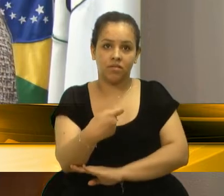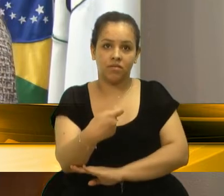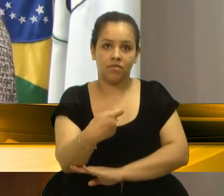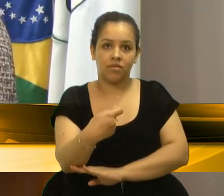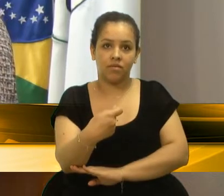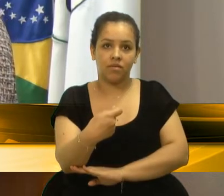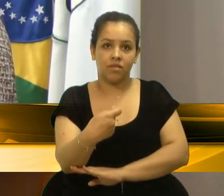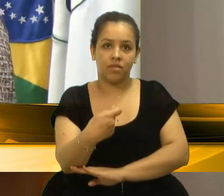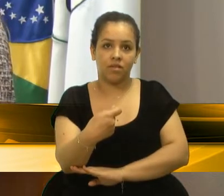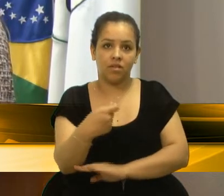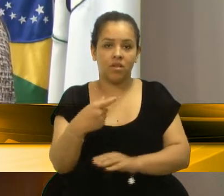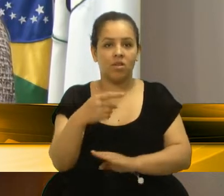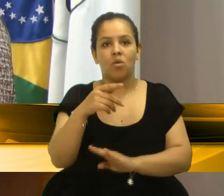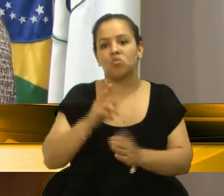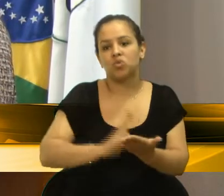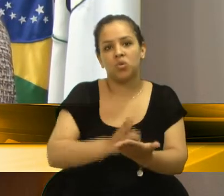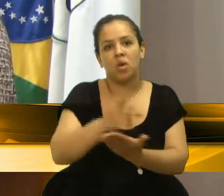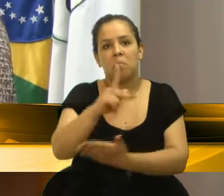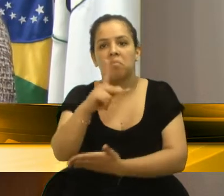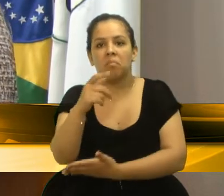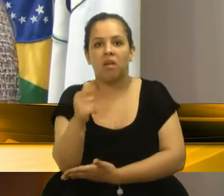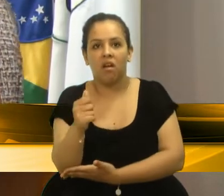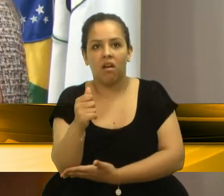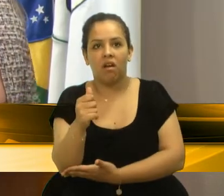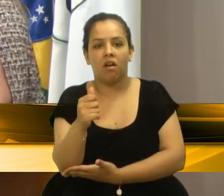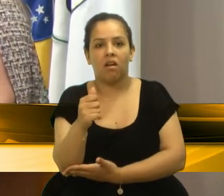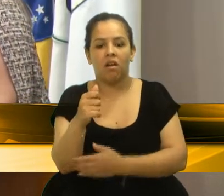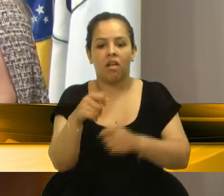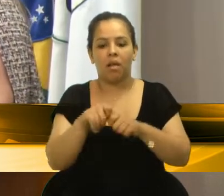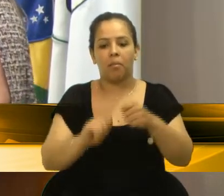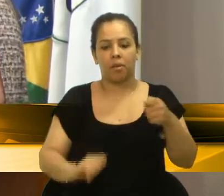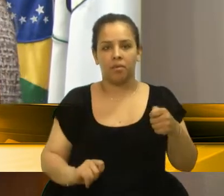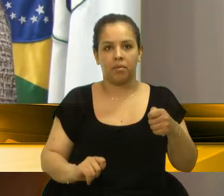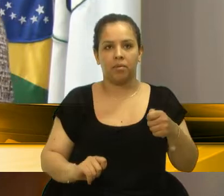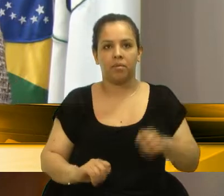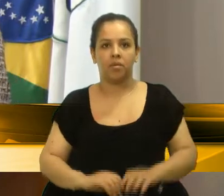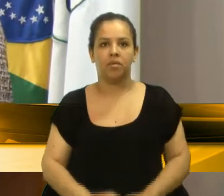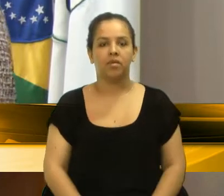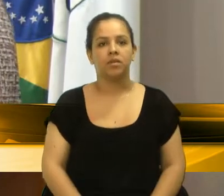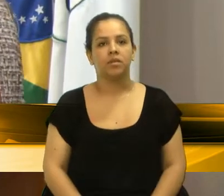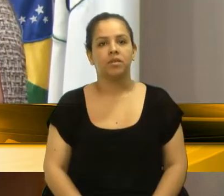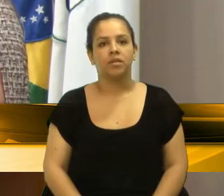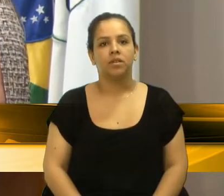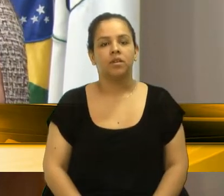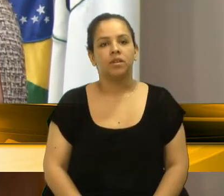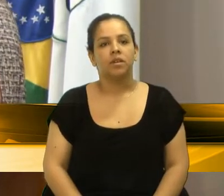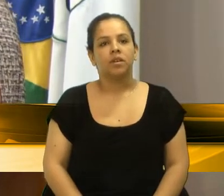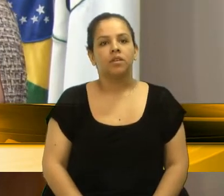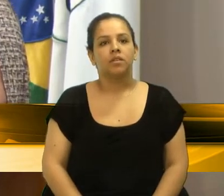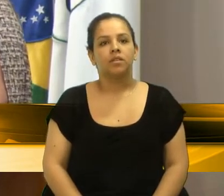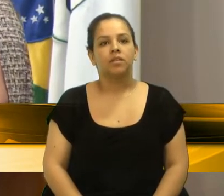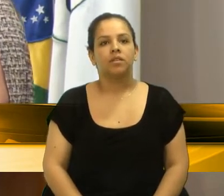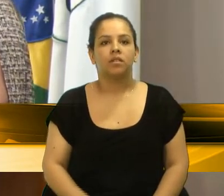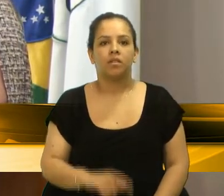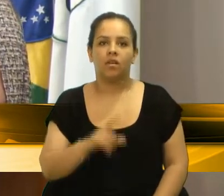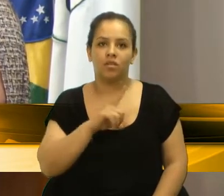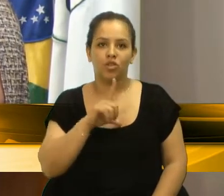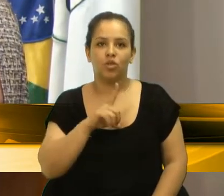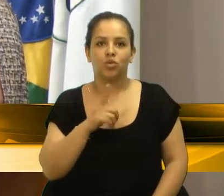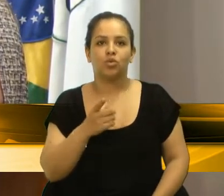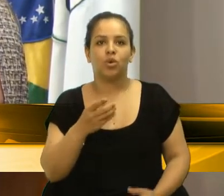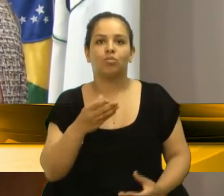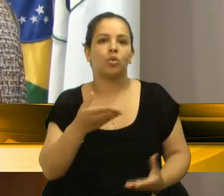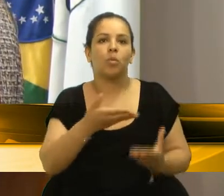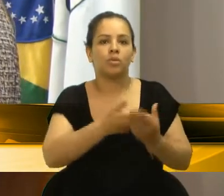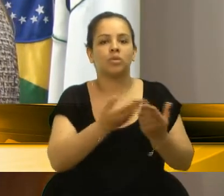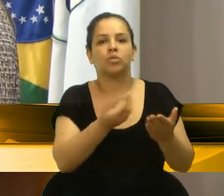do PA, caindo em suas cabeças. Segundo as provas juntadas pela defesa e o próprio